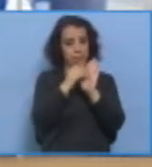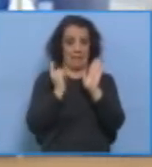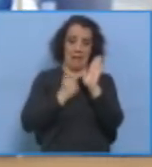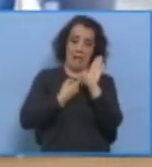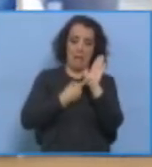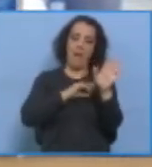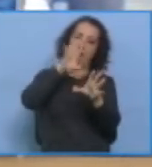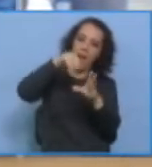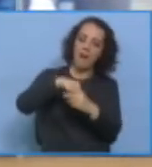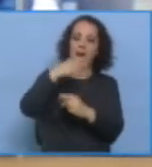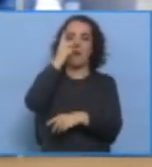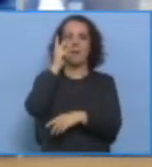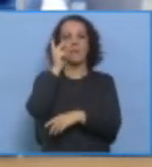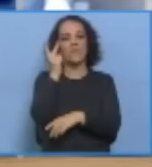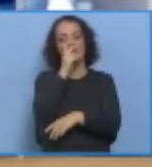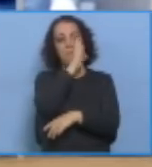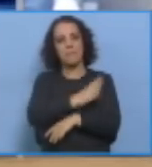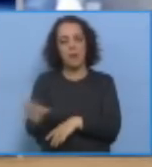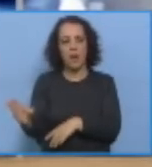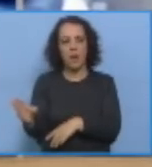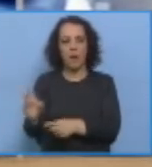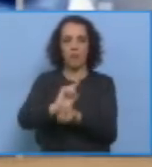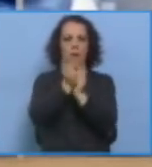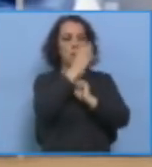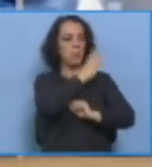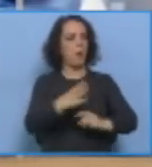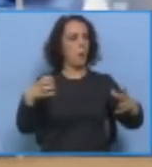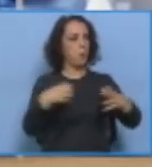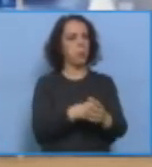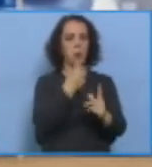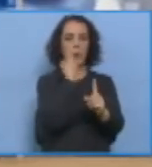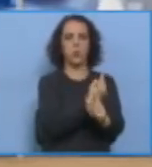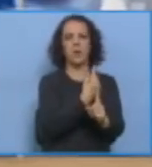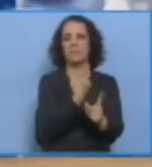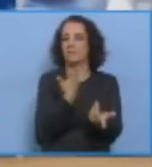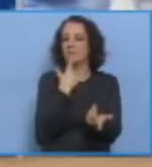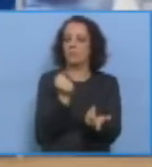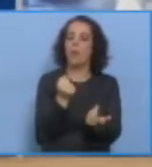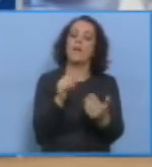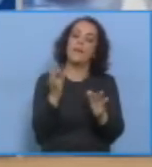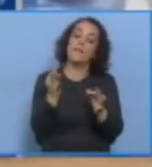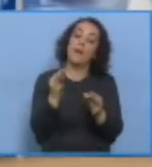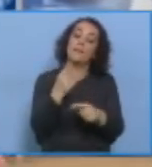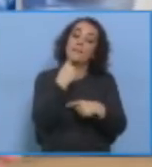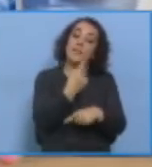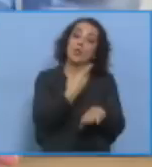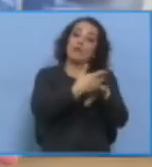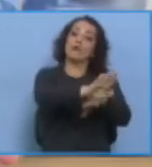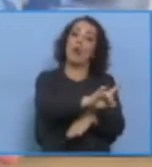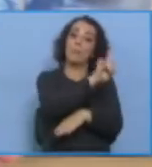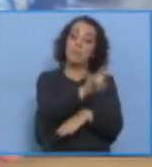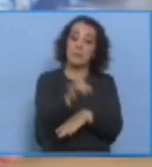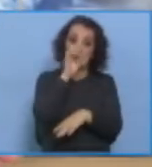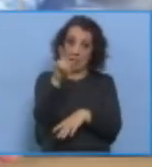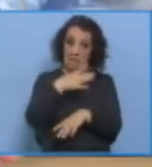aqui numa tentativa de uma monocromização das coisas, como é evidente. Claro que há sempre o argumento que sobra, pois bem, se querem